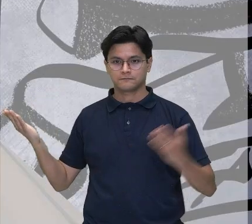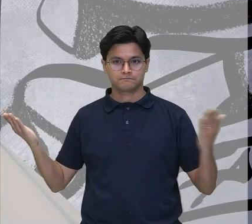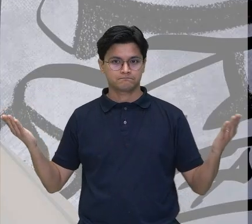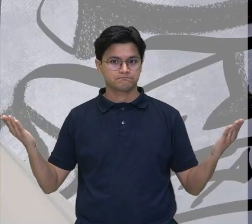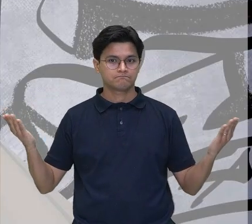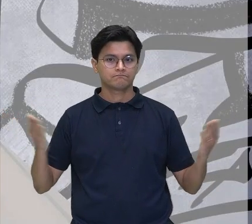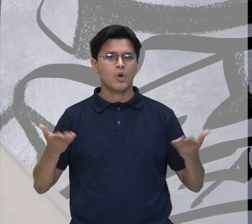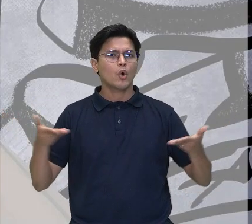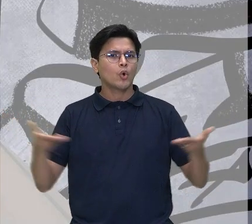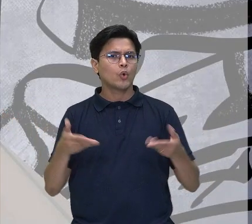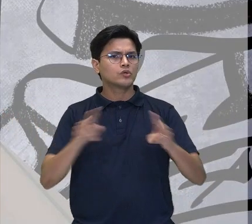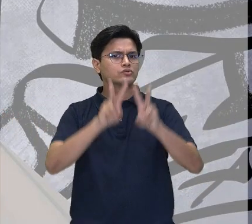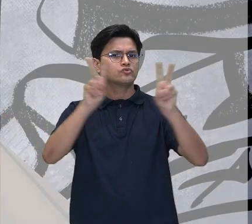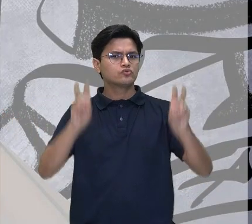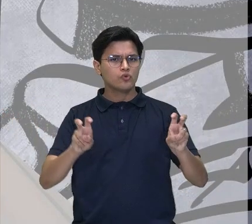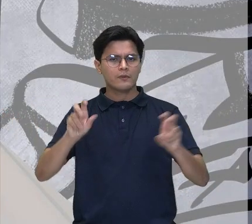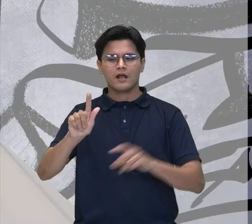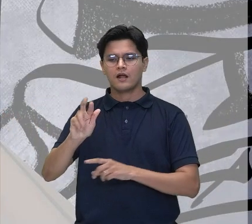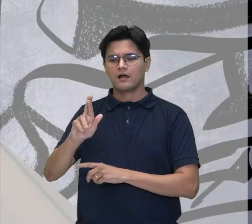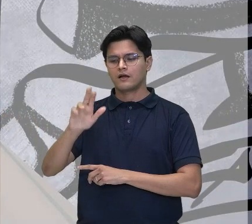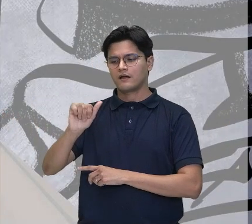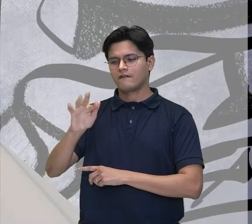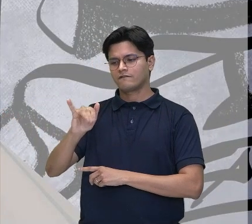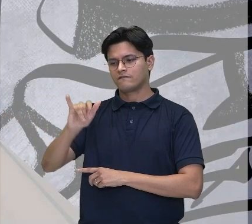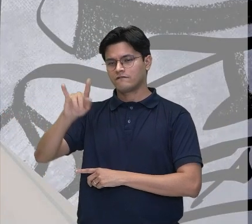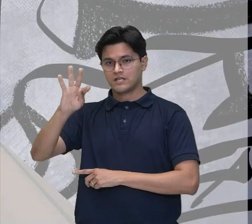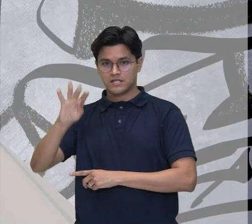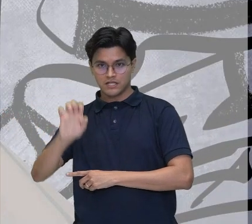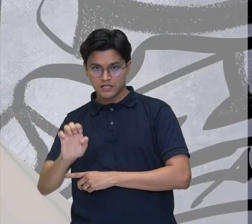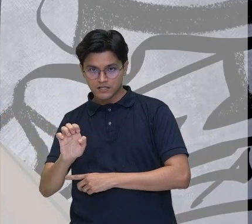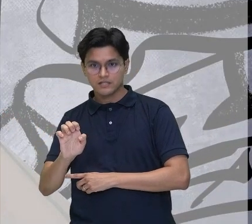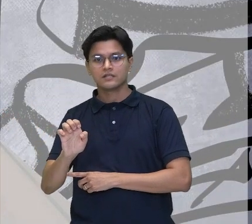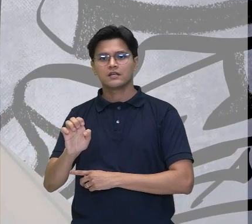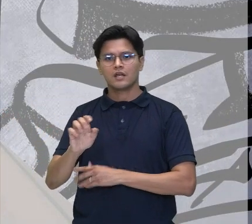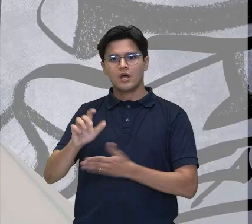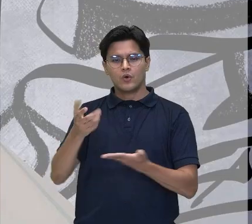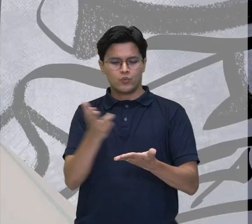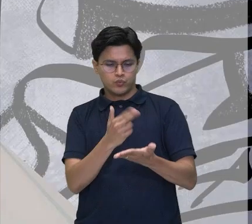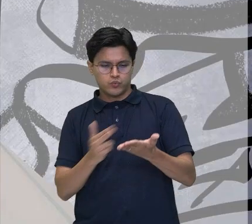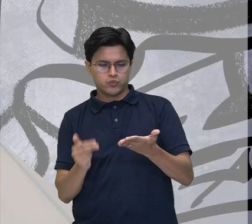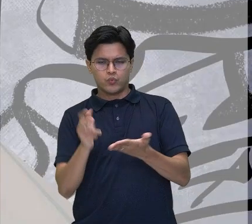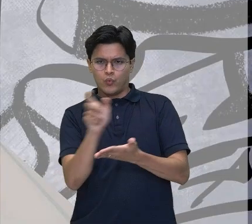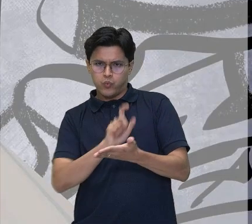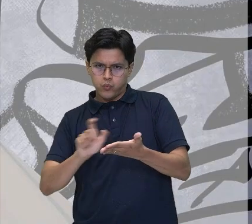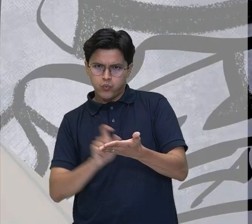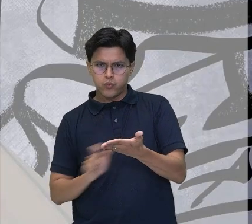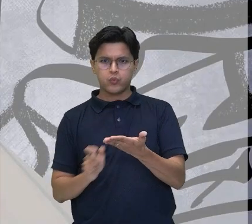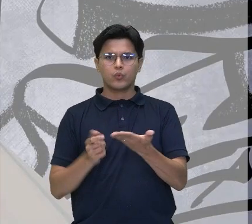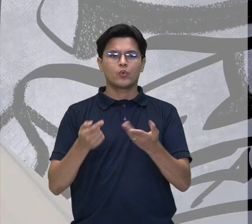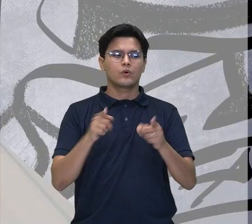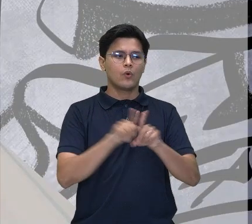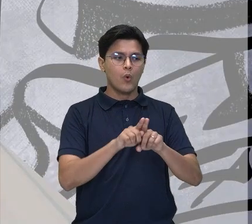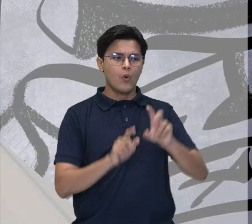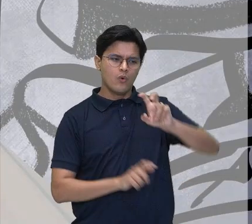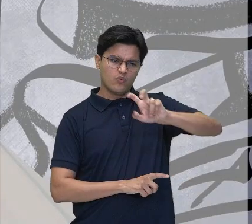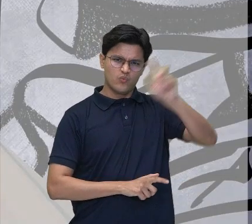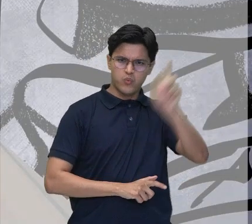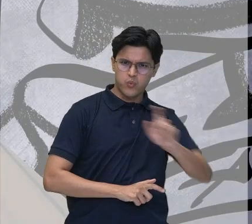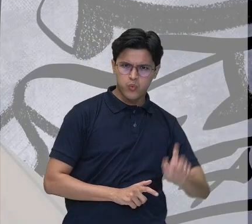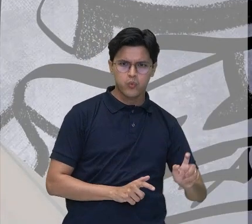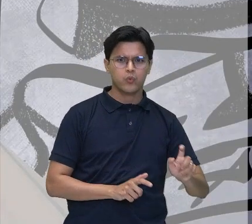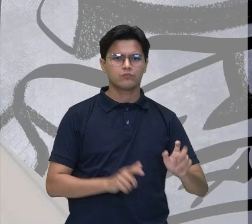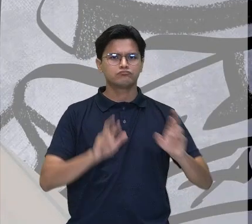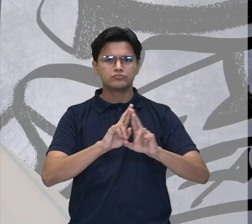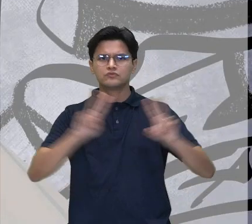e pichação. Vocês sabem o que é grafite, o que é pichação? Qual a diferença entre elas?